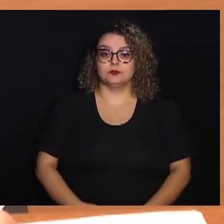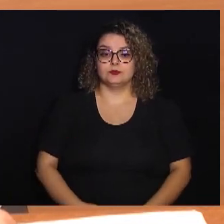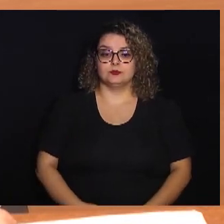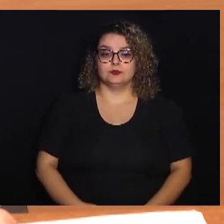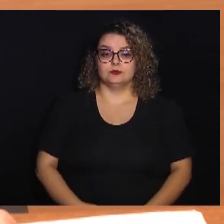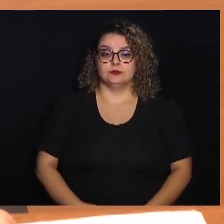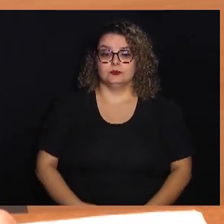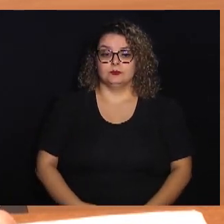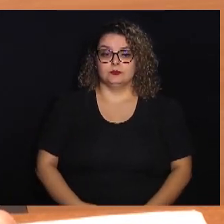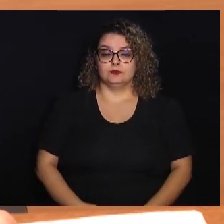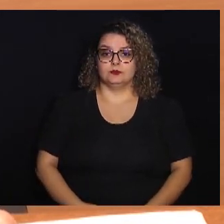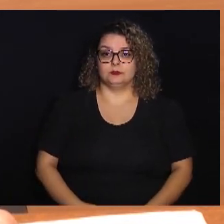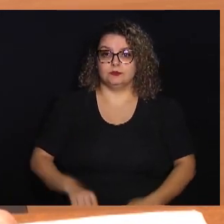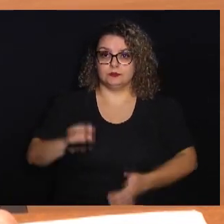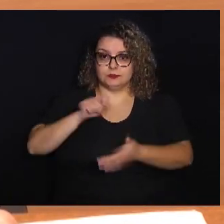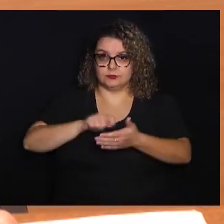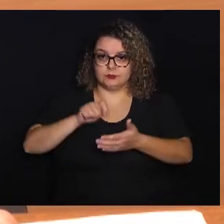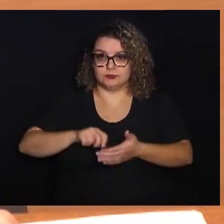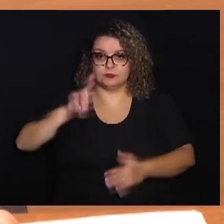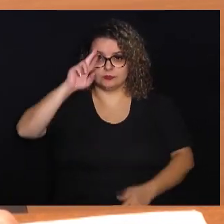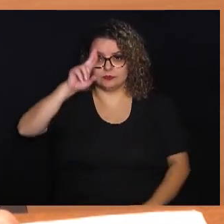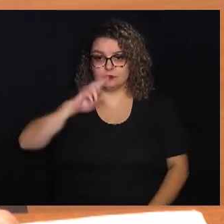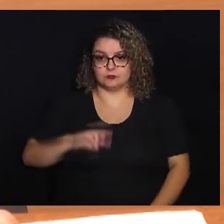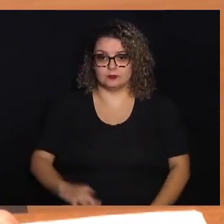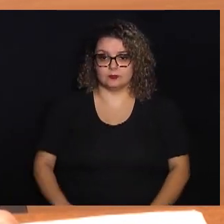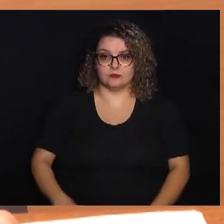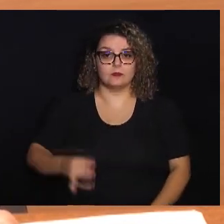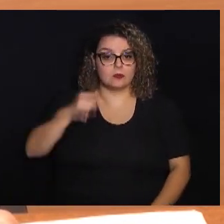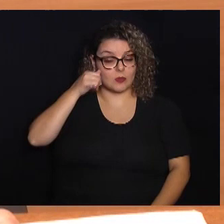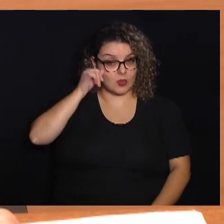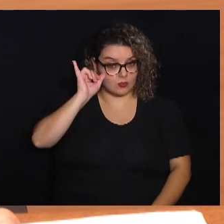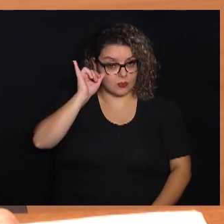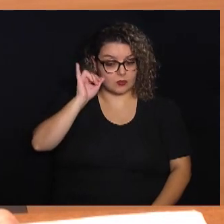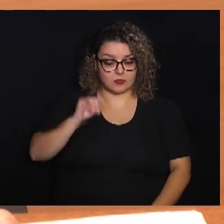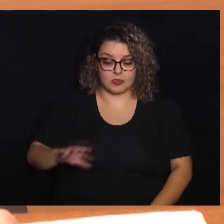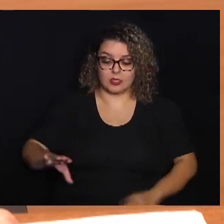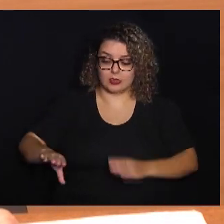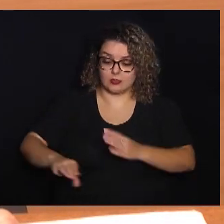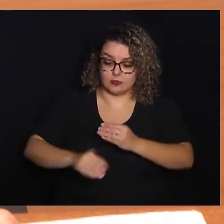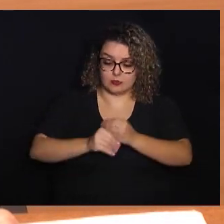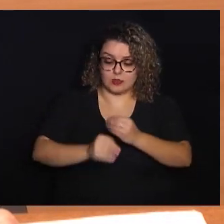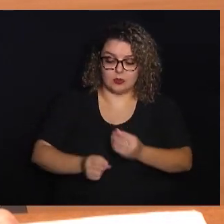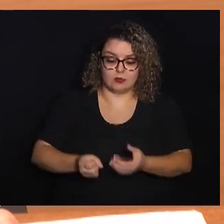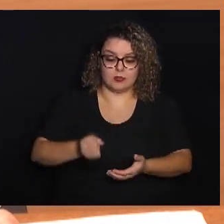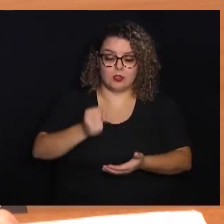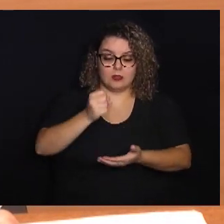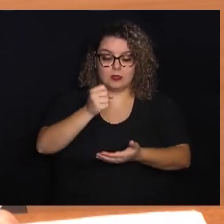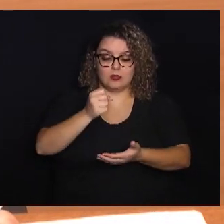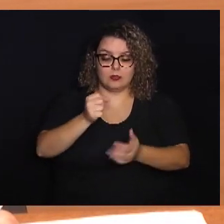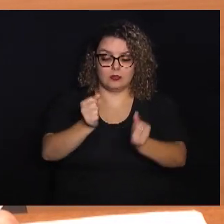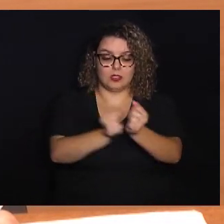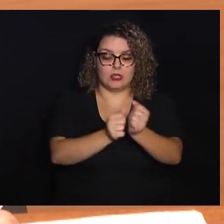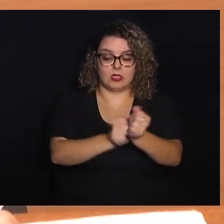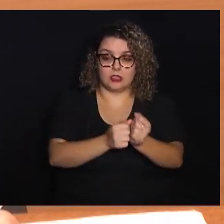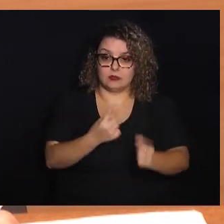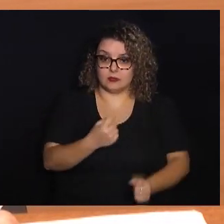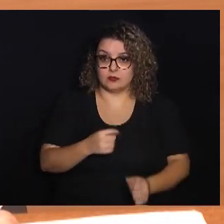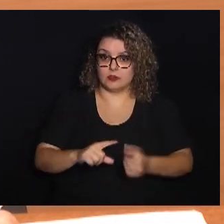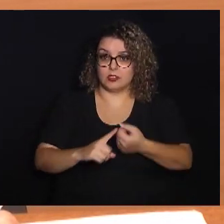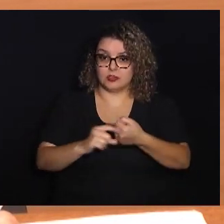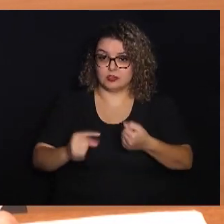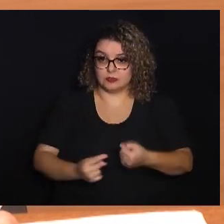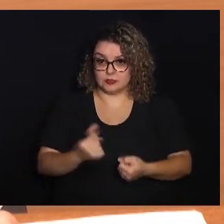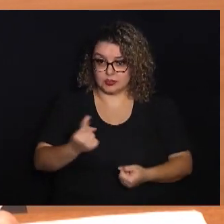238 438 de autoria do Senhor Paulo Paulo Búfalo que acrescenta o parágrafo único do artigo